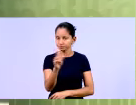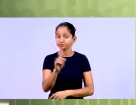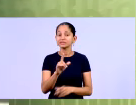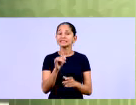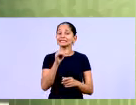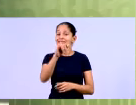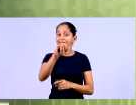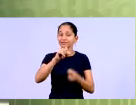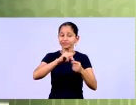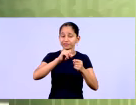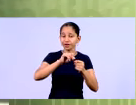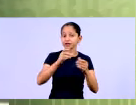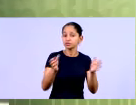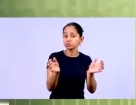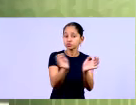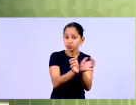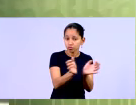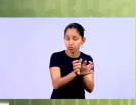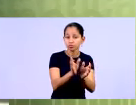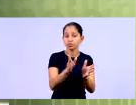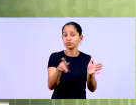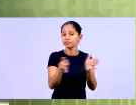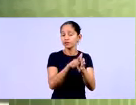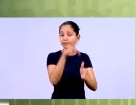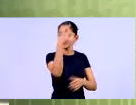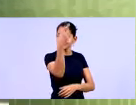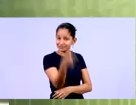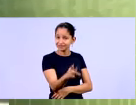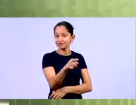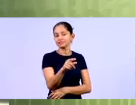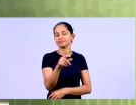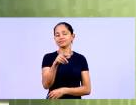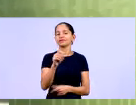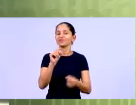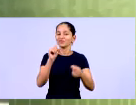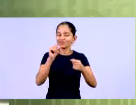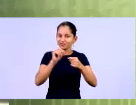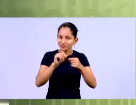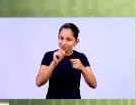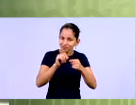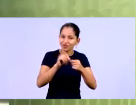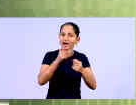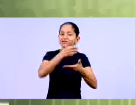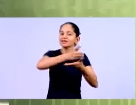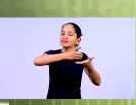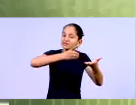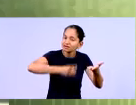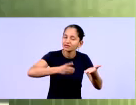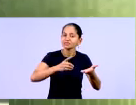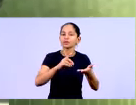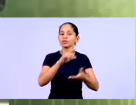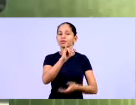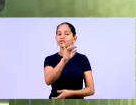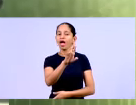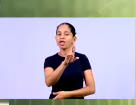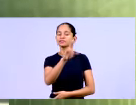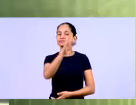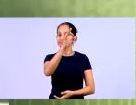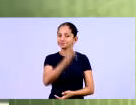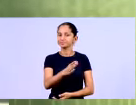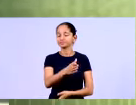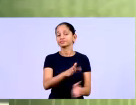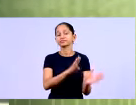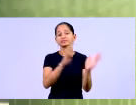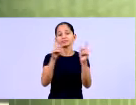ela é formada, ela tem bens próprios, então ela vai ter que fazer a sua declaração de imposto de renda. E aí a pessoa física